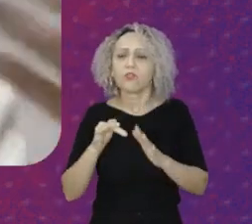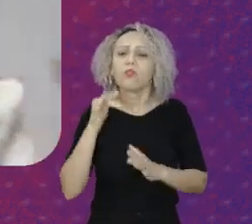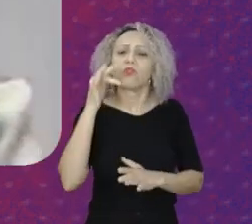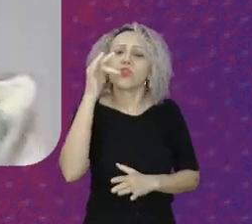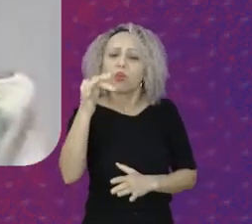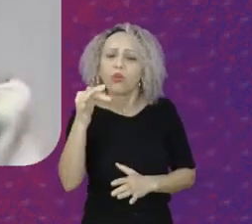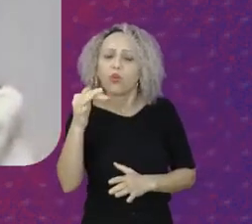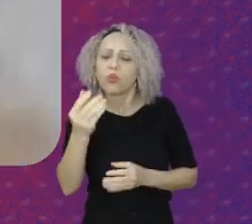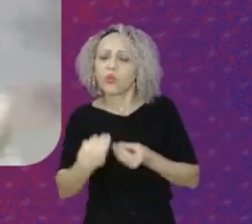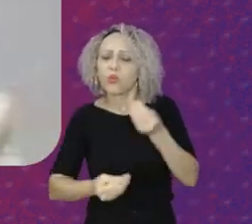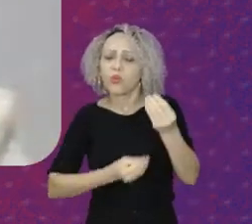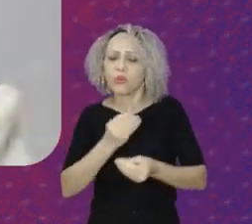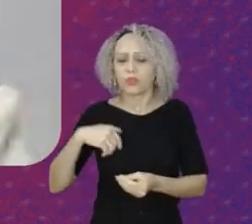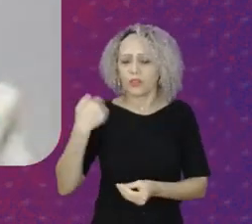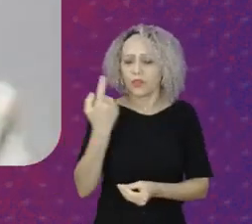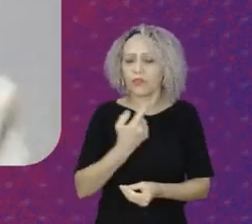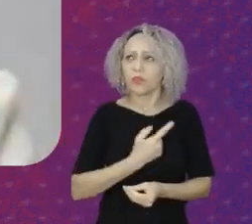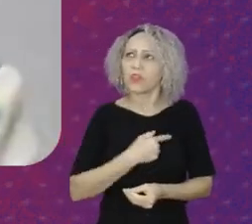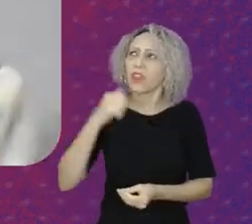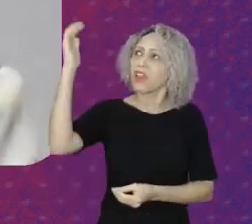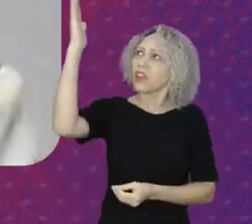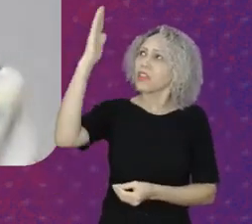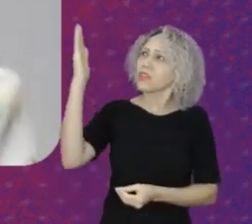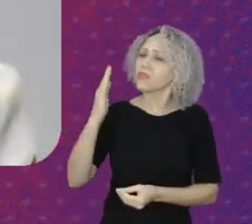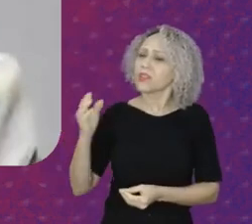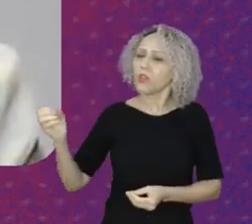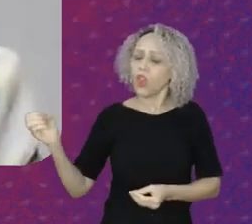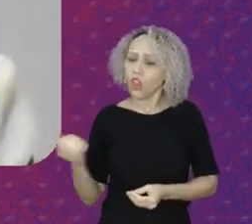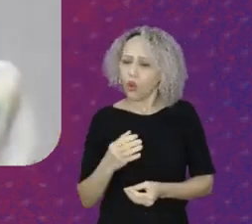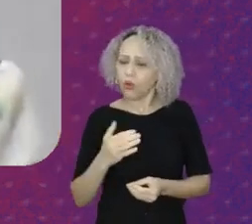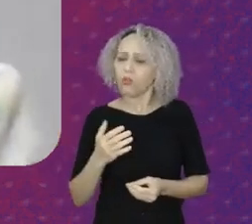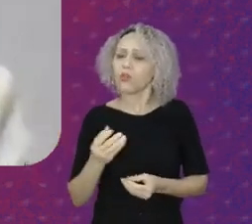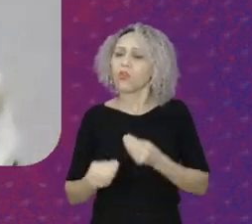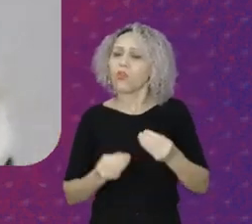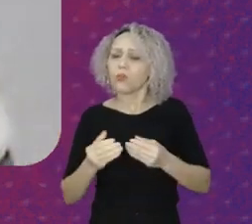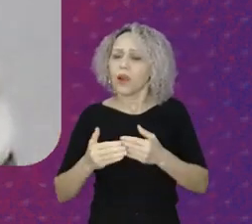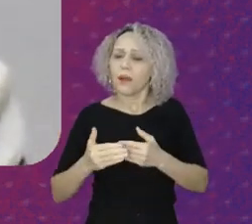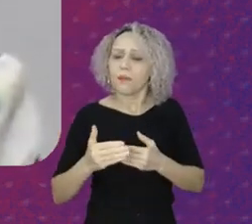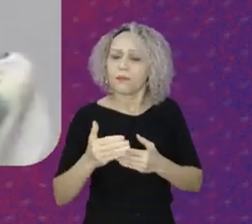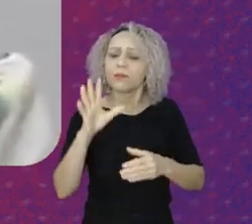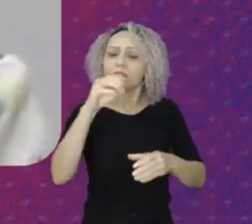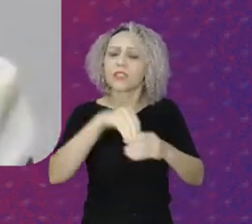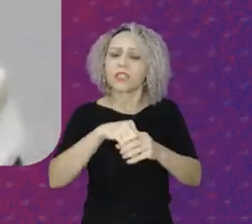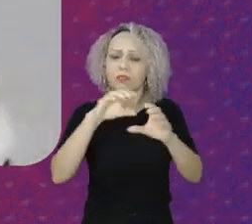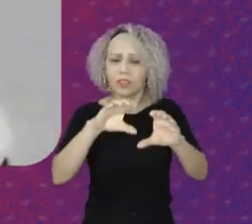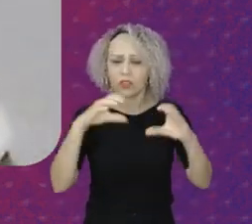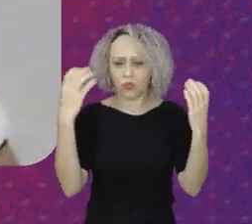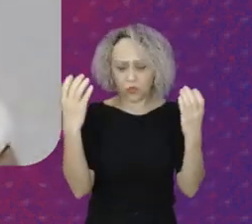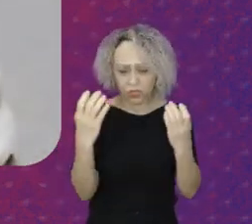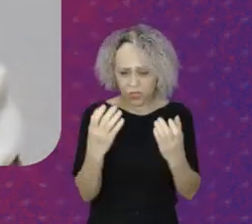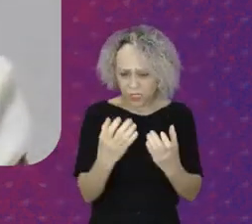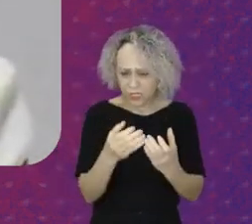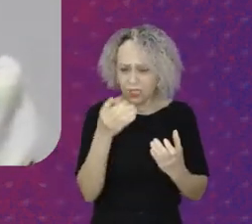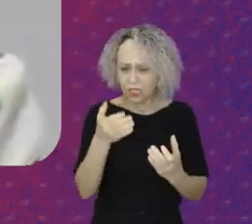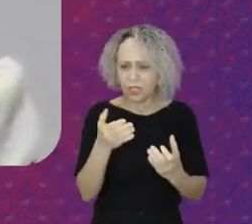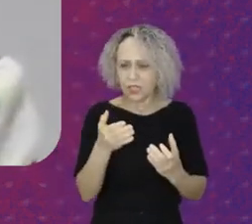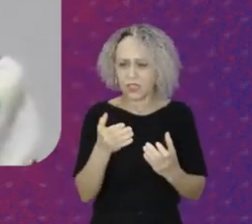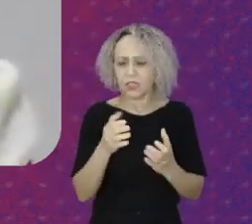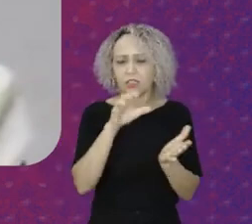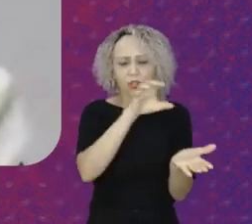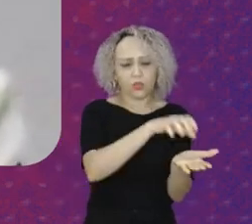vai construir esse novo Brasil a partir das comunidades. Organizamos, sobretudo, os